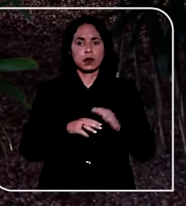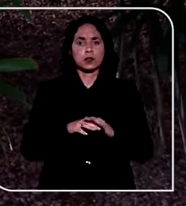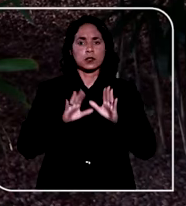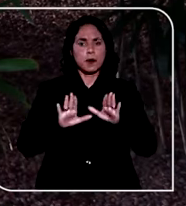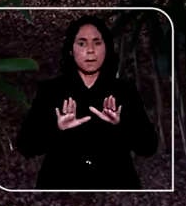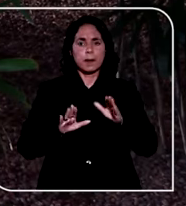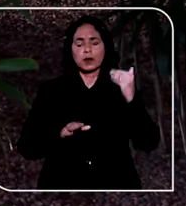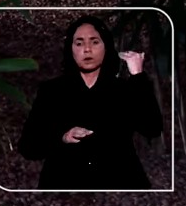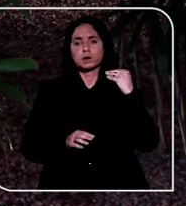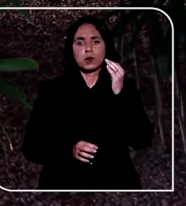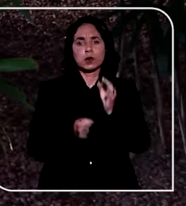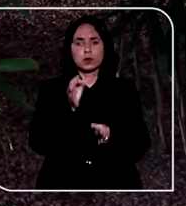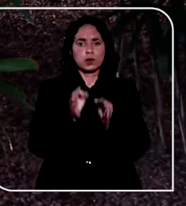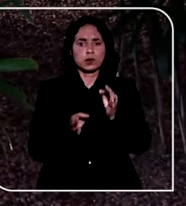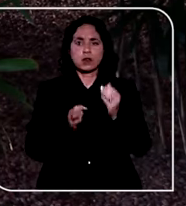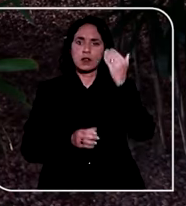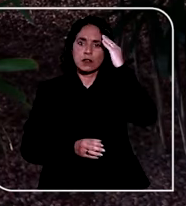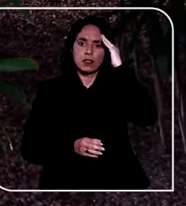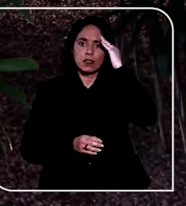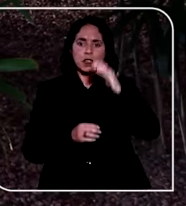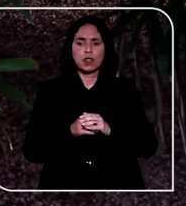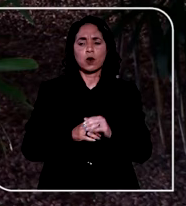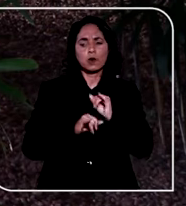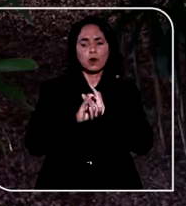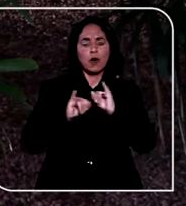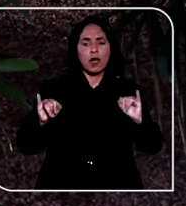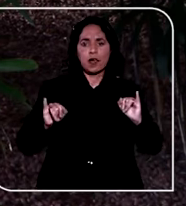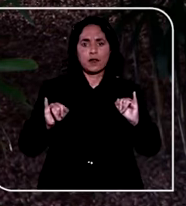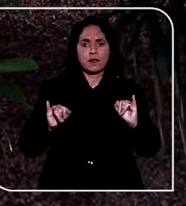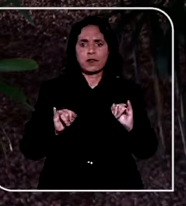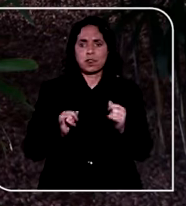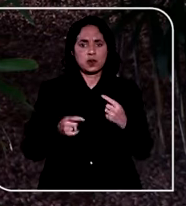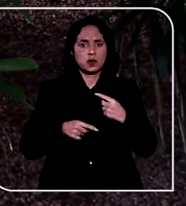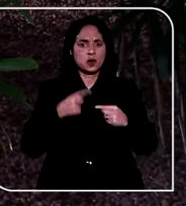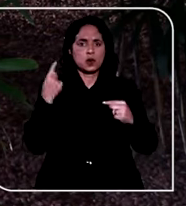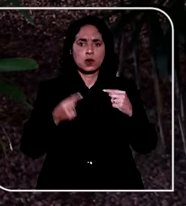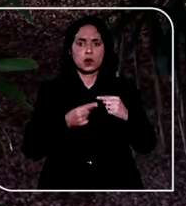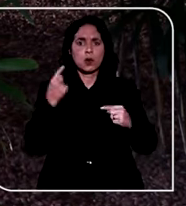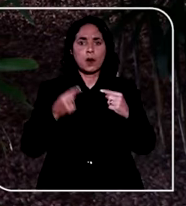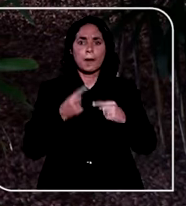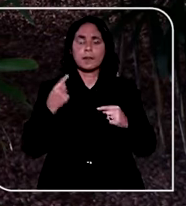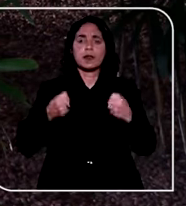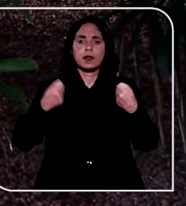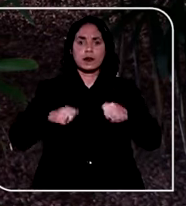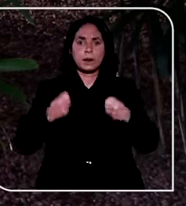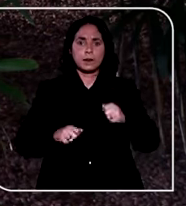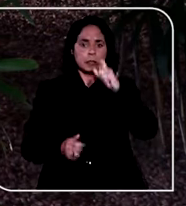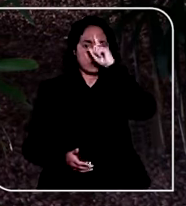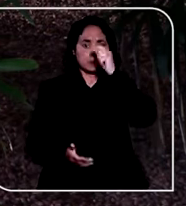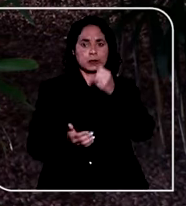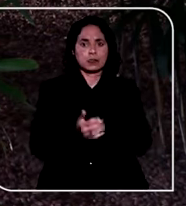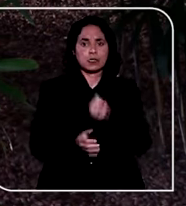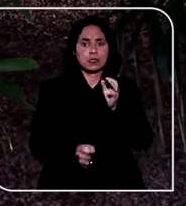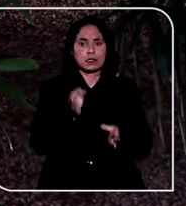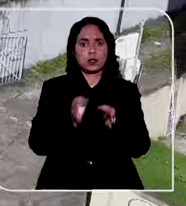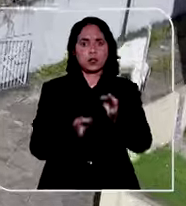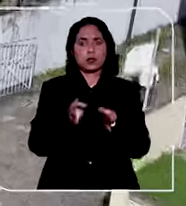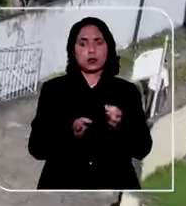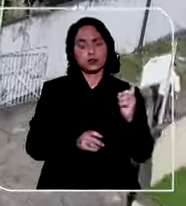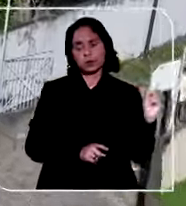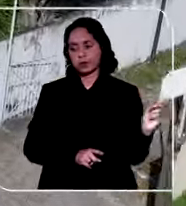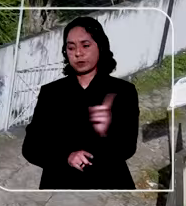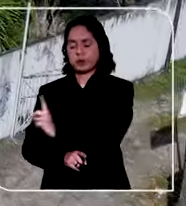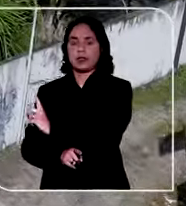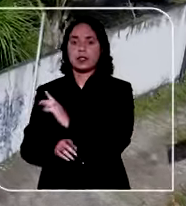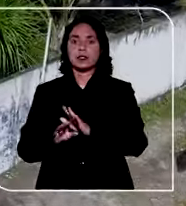primeiro grau entendeu que a denúncia não era suficiente para justificar a busca domiciliar sem mandado judicial e rejeitou a denúncia